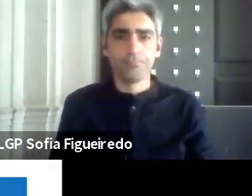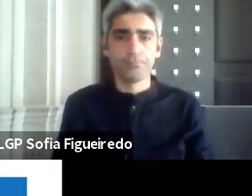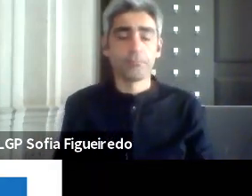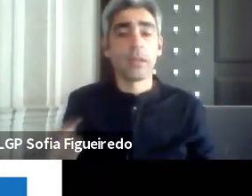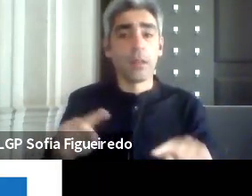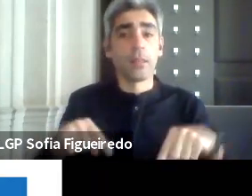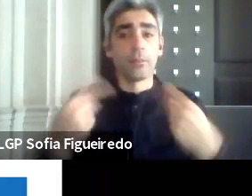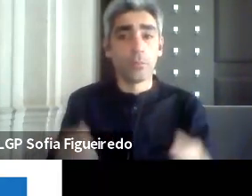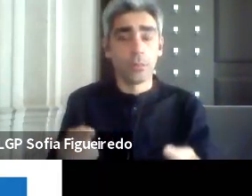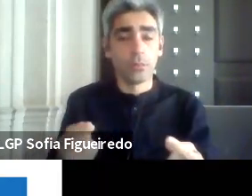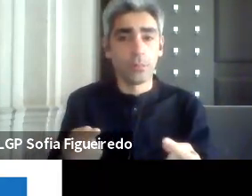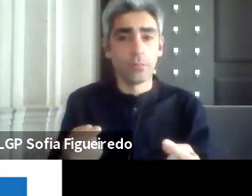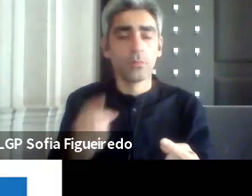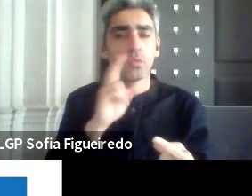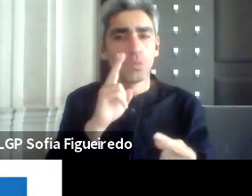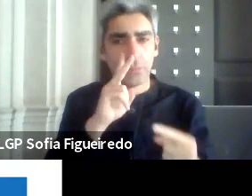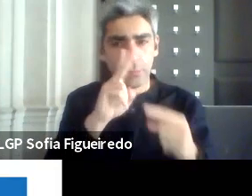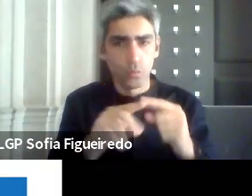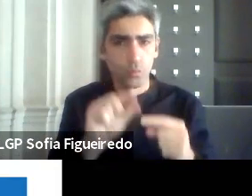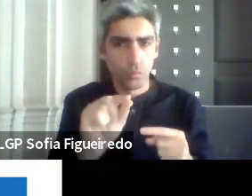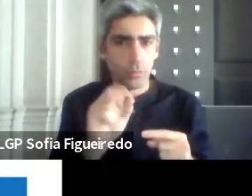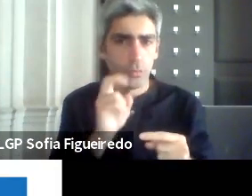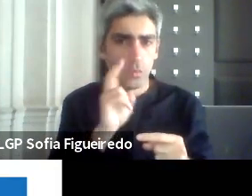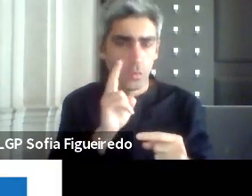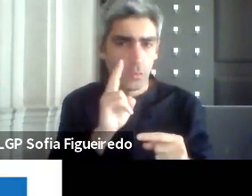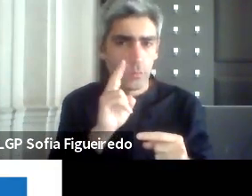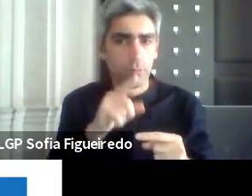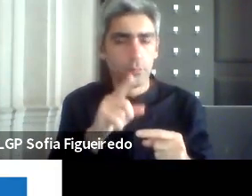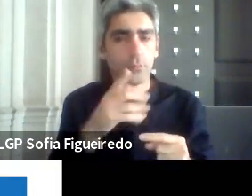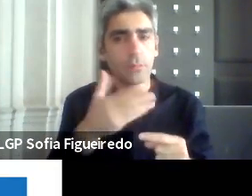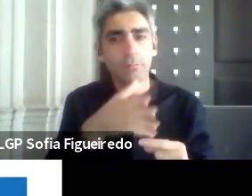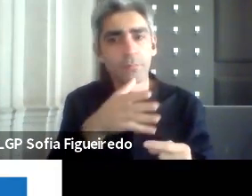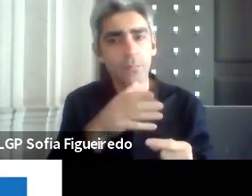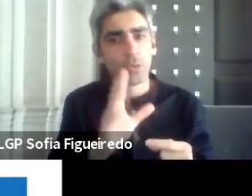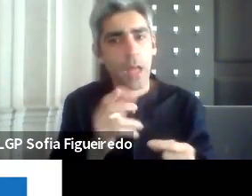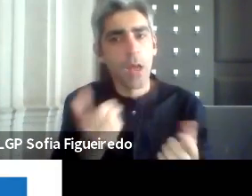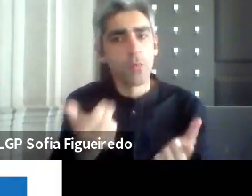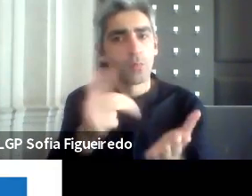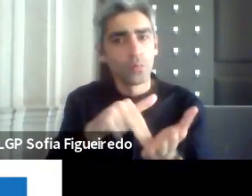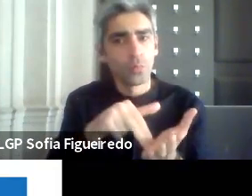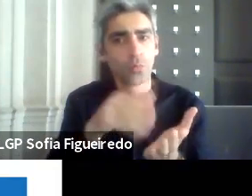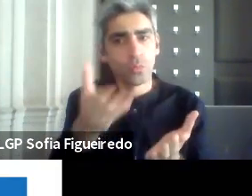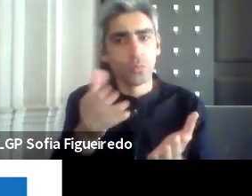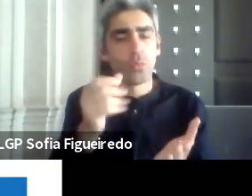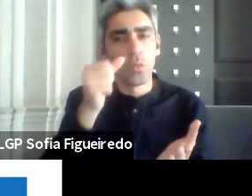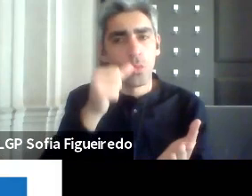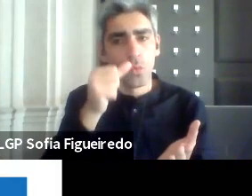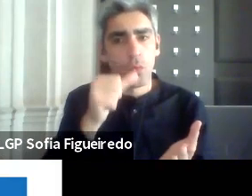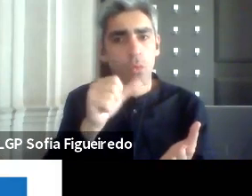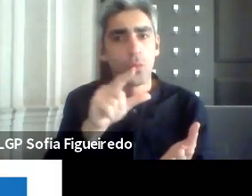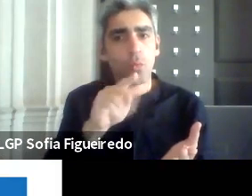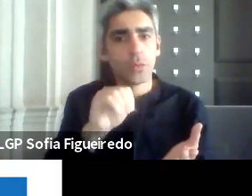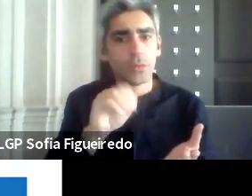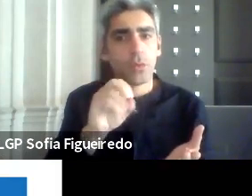Depois... Posso só interromper um bocadinho, peço desculpa, a sua apresentação. Já temos o Luís Oroa a